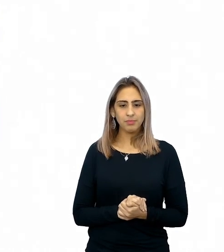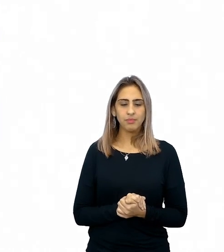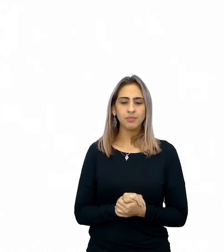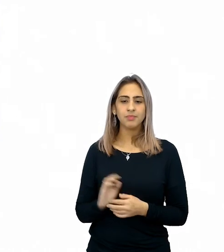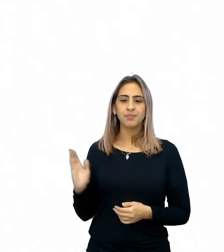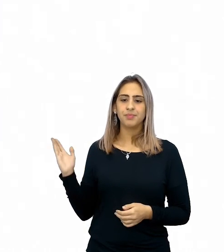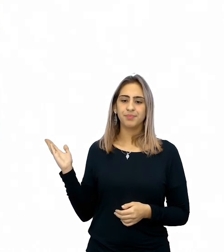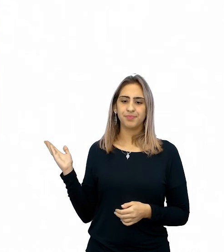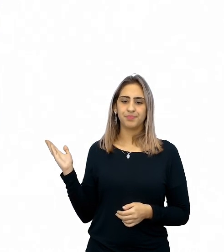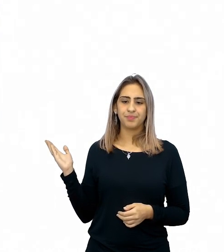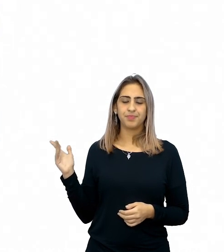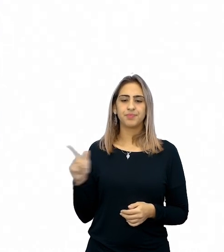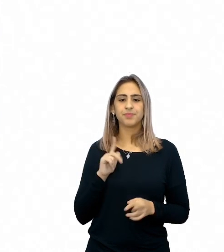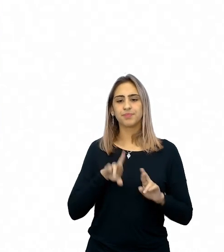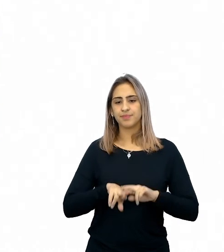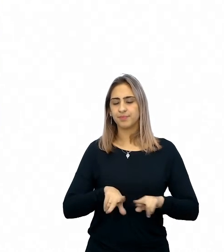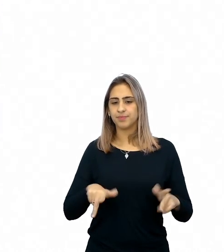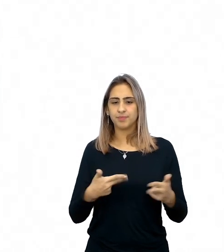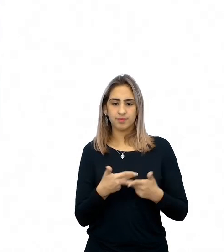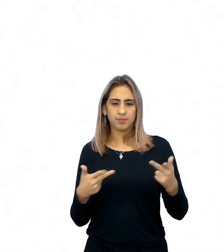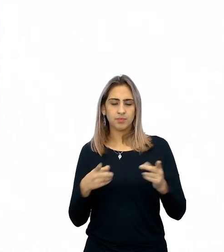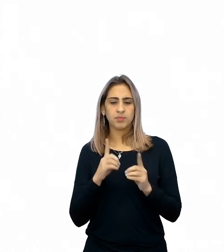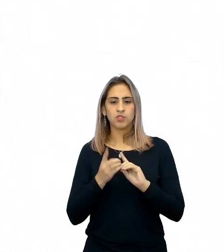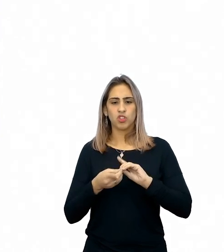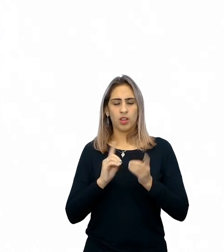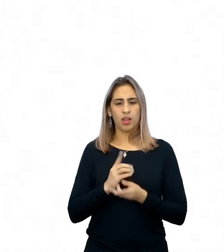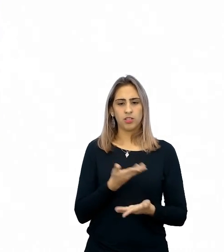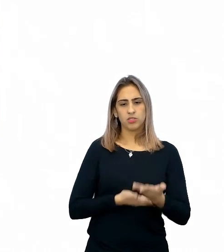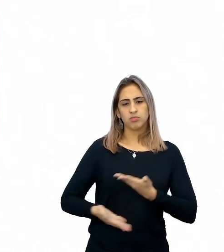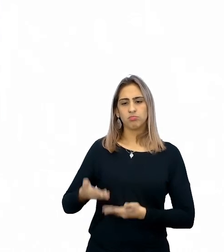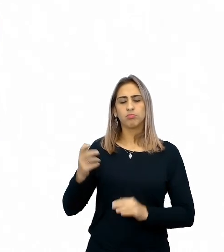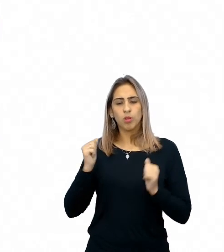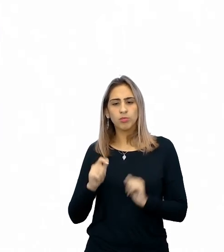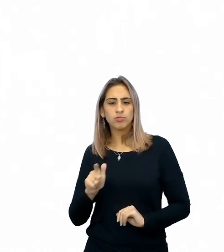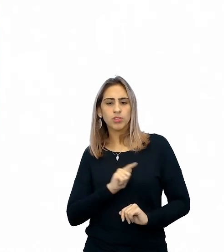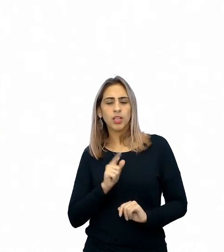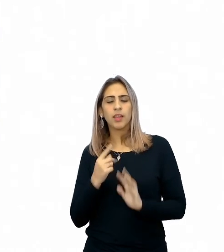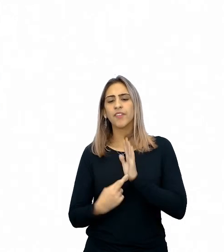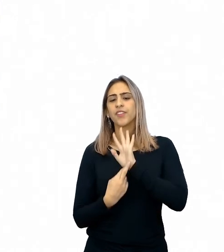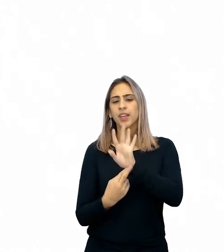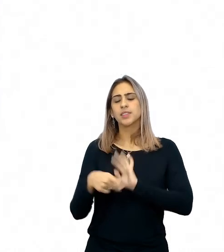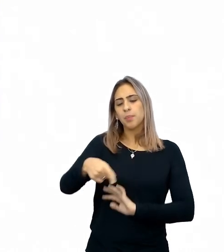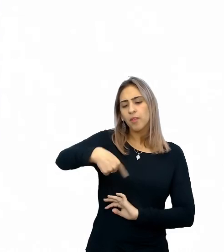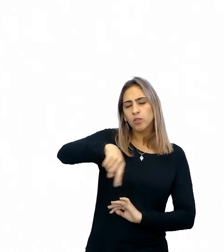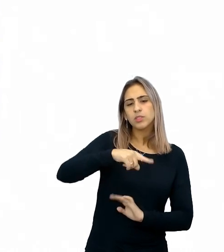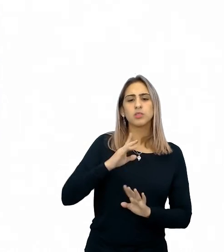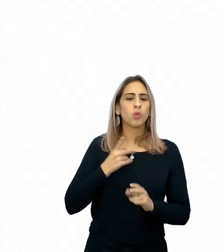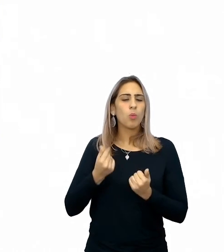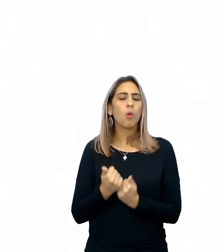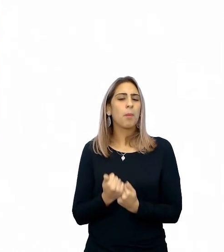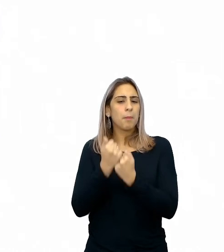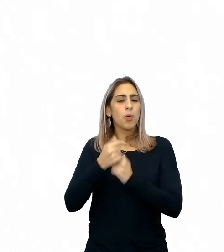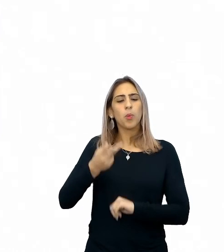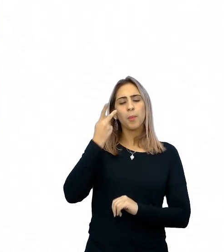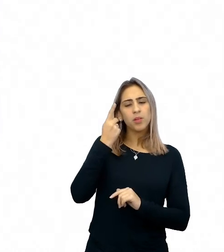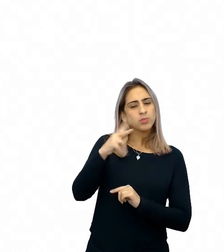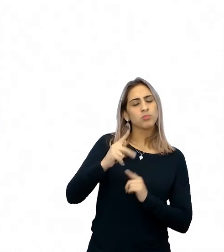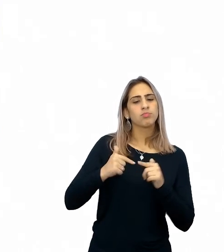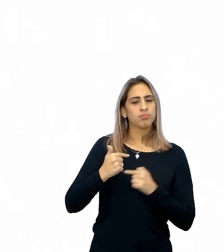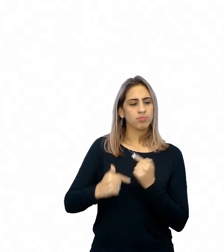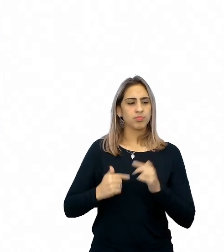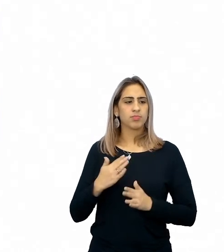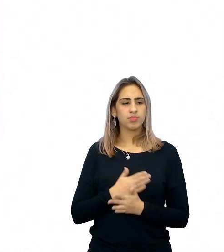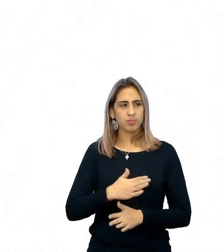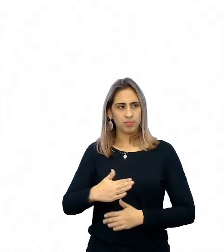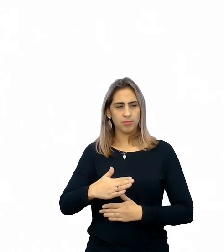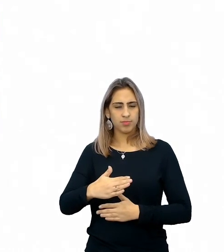Sempre, pois nele há várias sequências didáticas que podem servir de referência e ao mesmo tempo de apoio para o seu trabalho durante